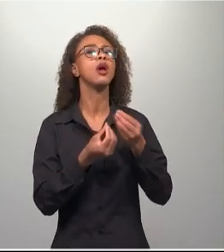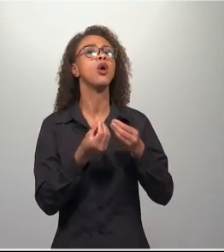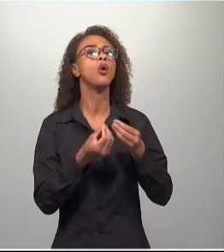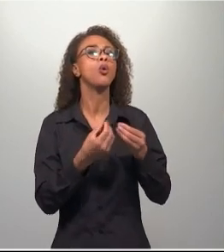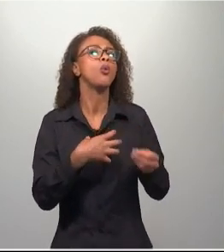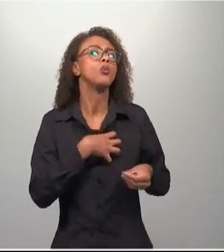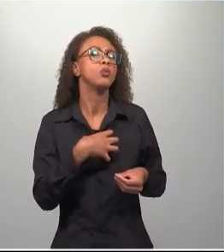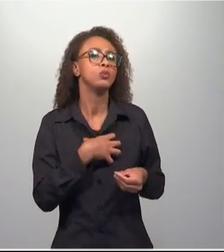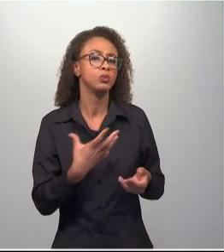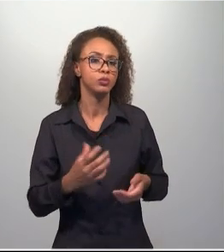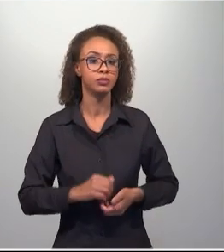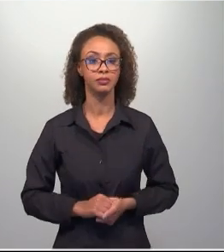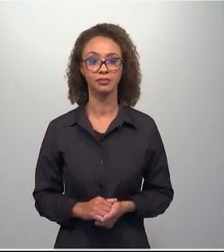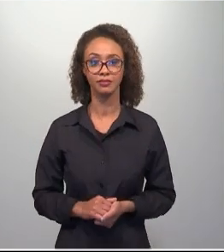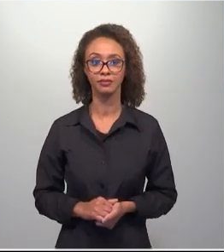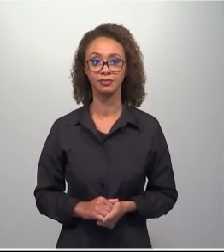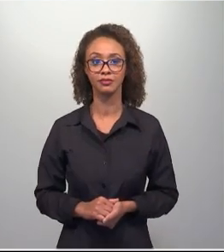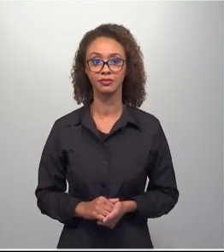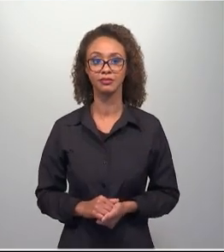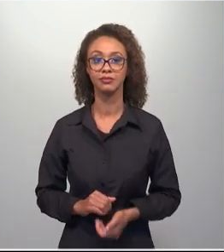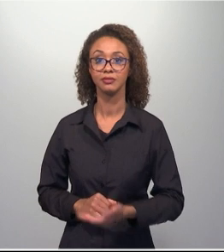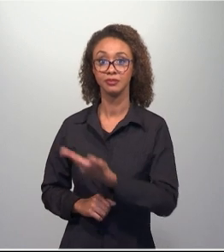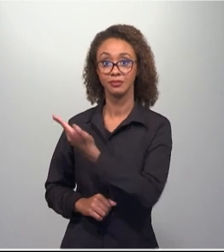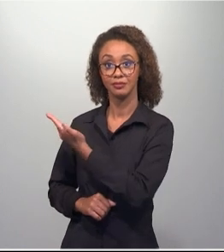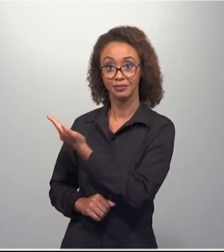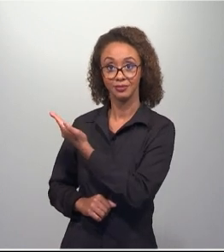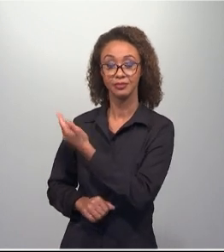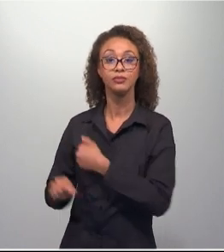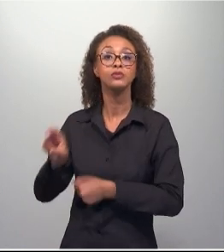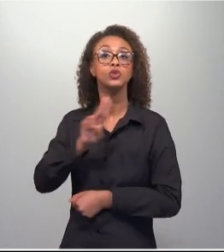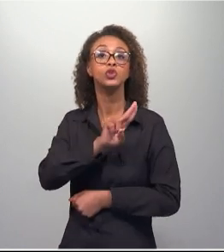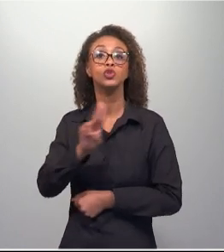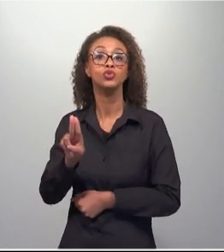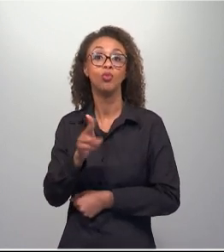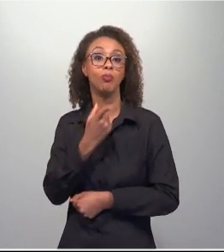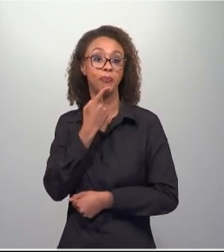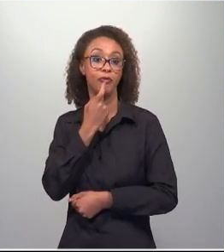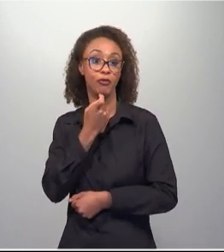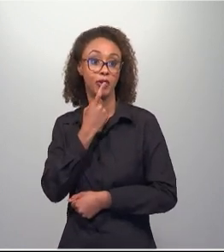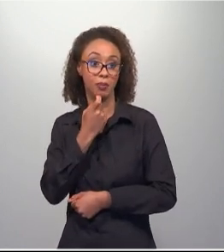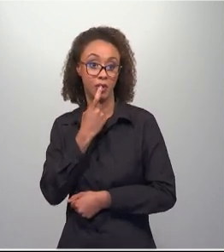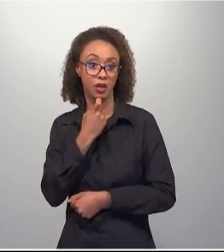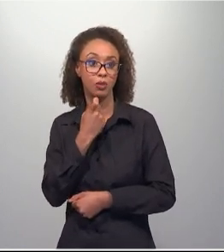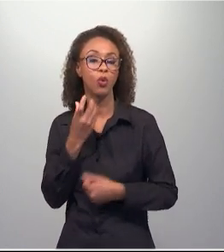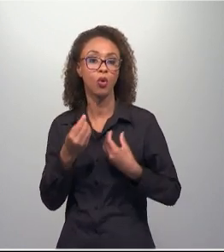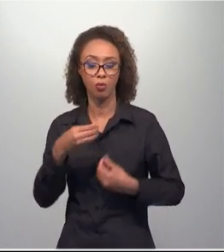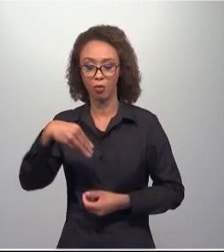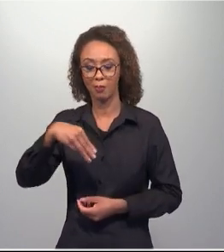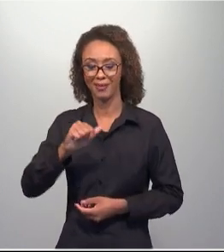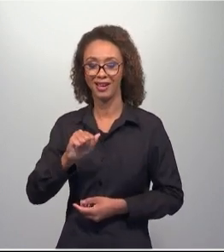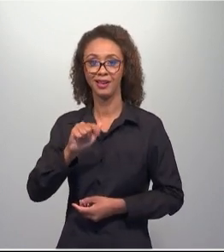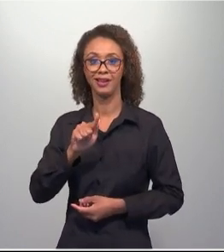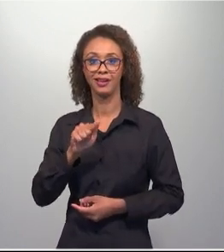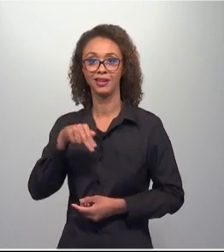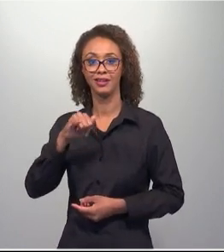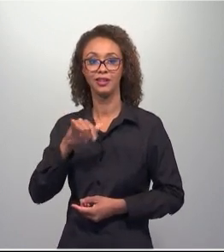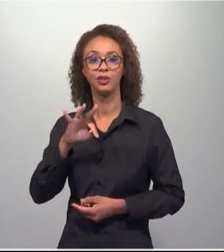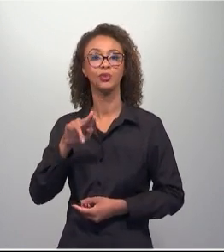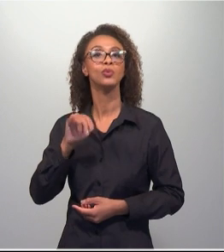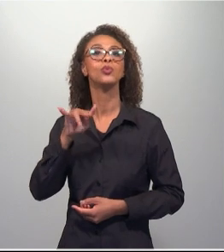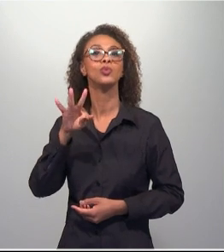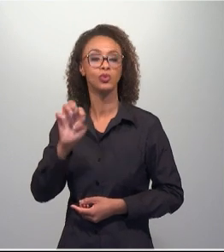representação sinal magnitude e aí o primeiro beach vai ser